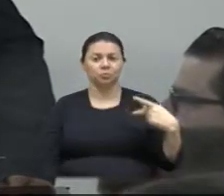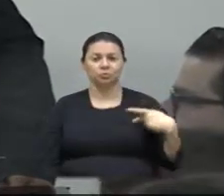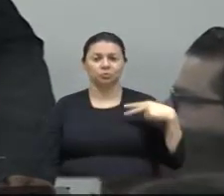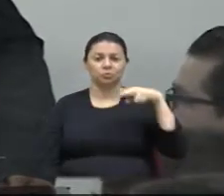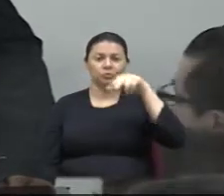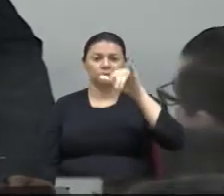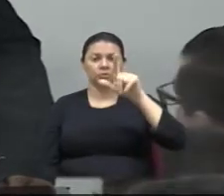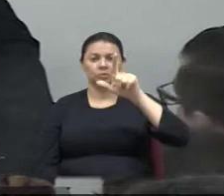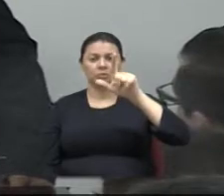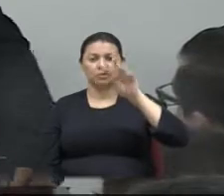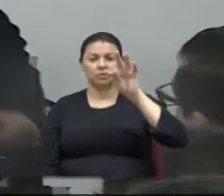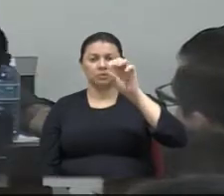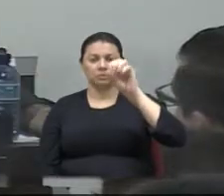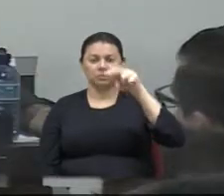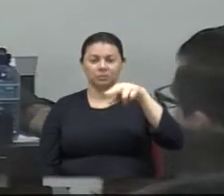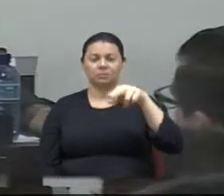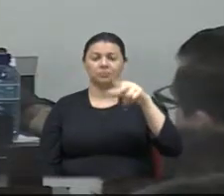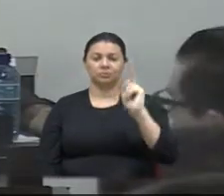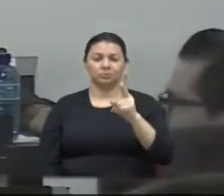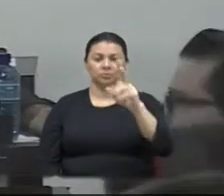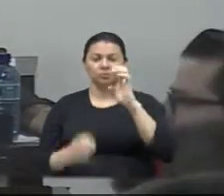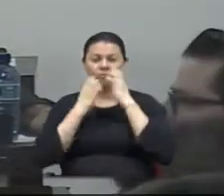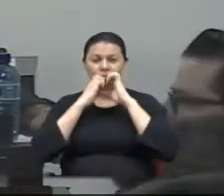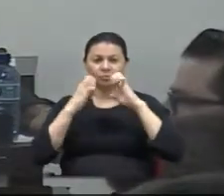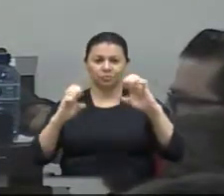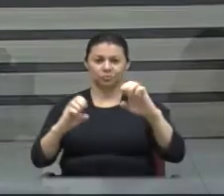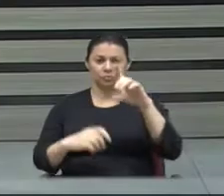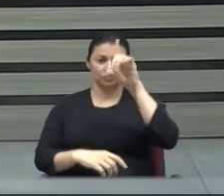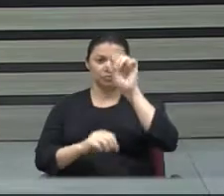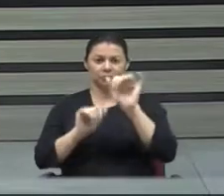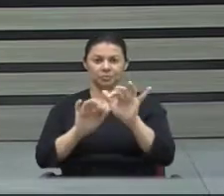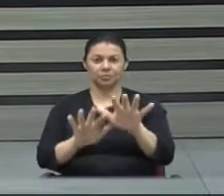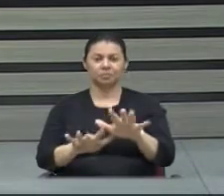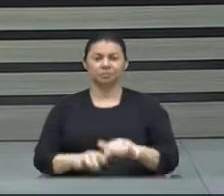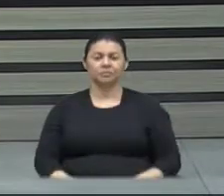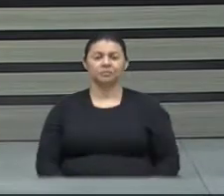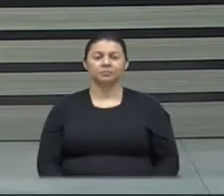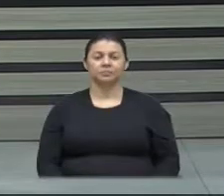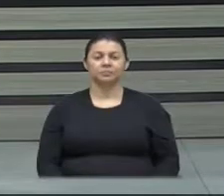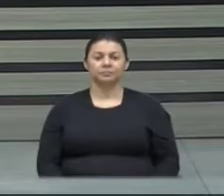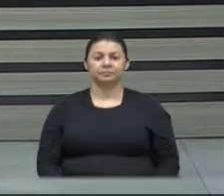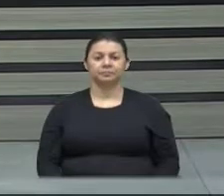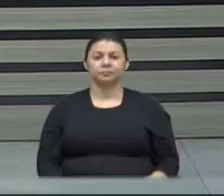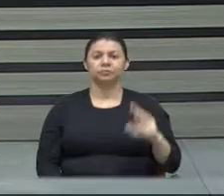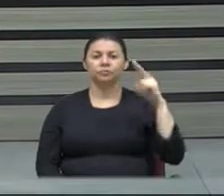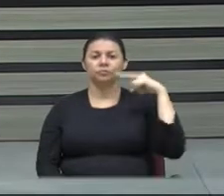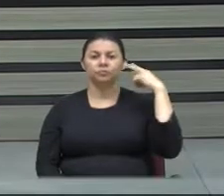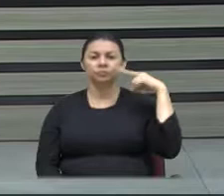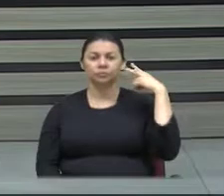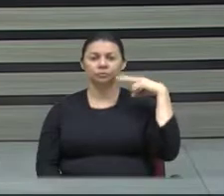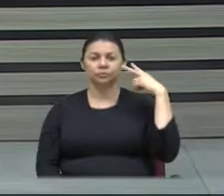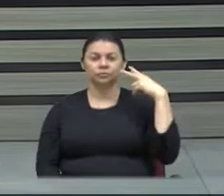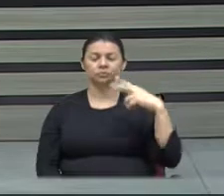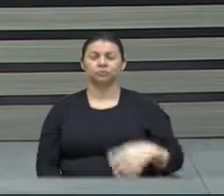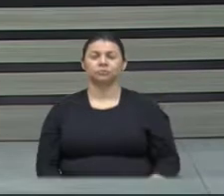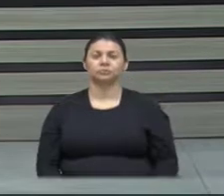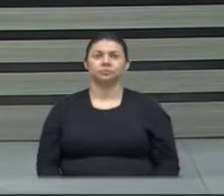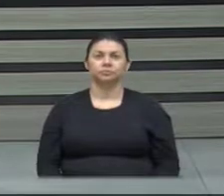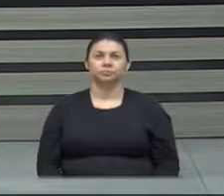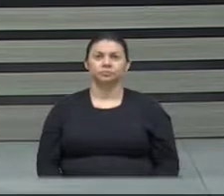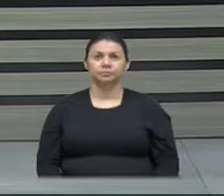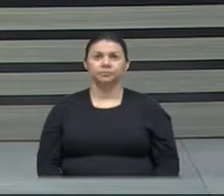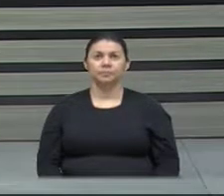deus abençoe a vereador anderson breno novos